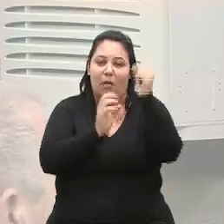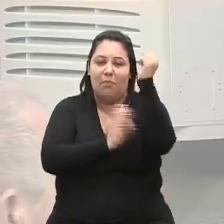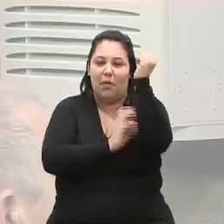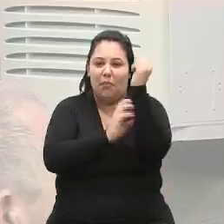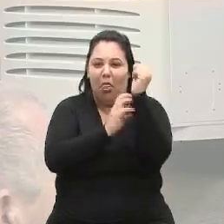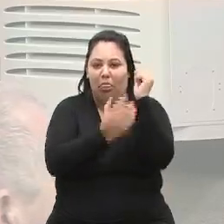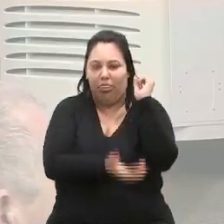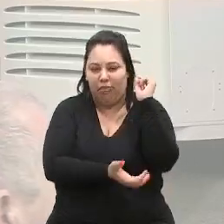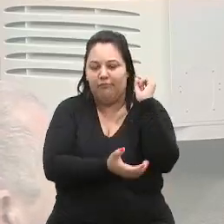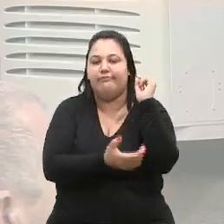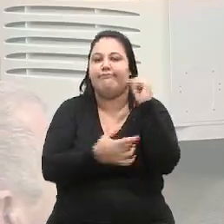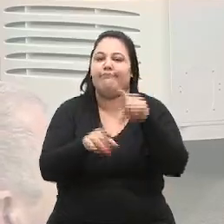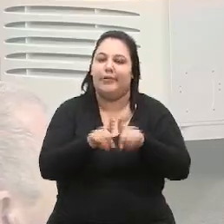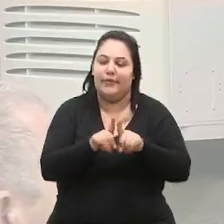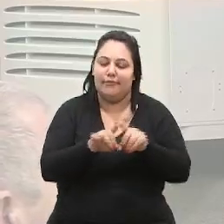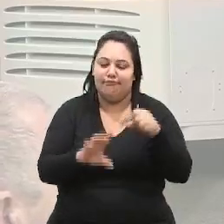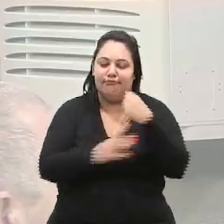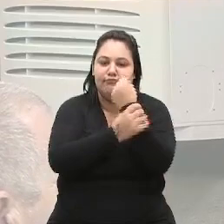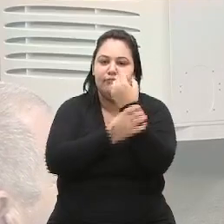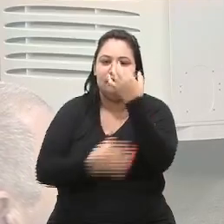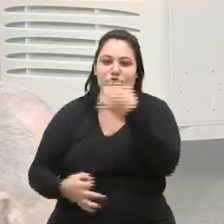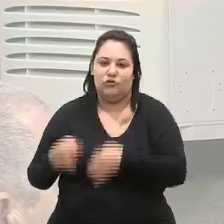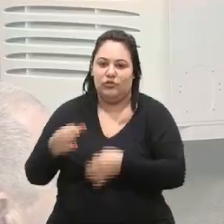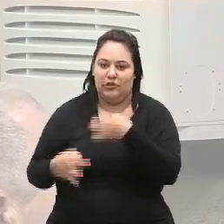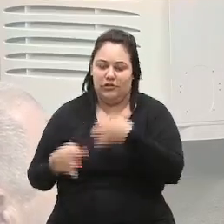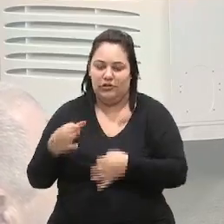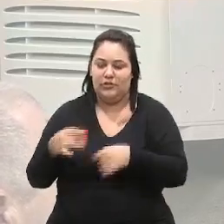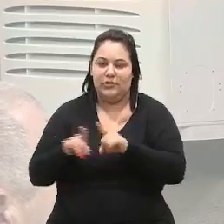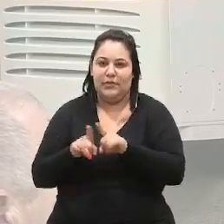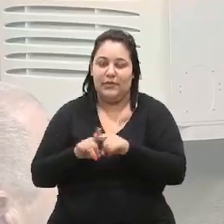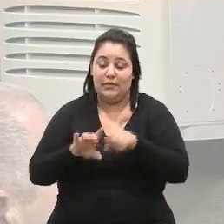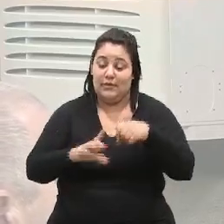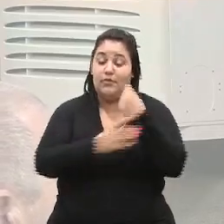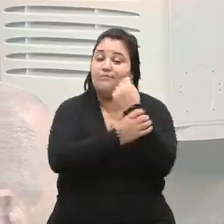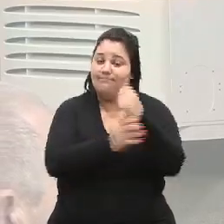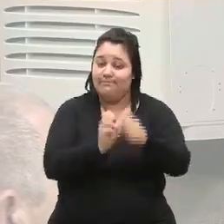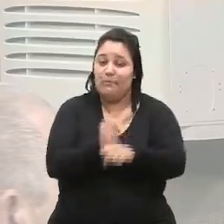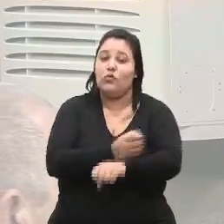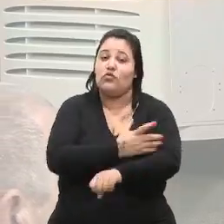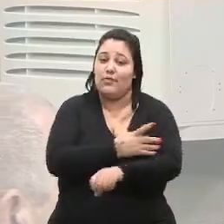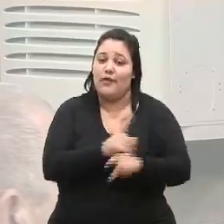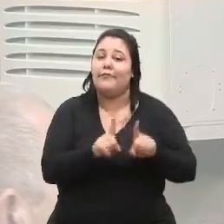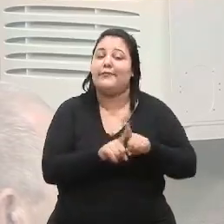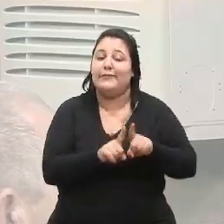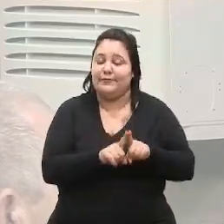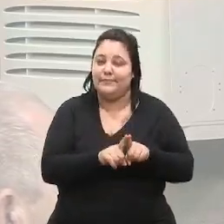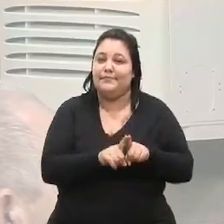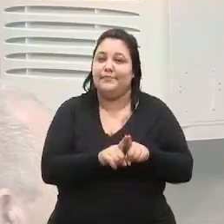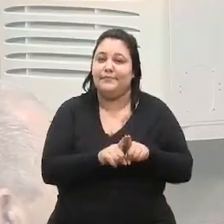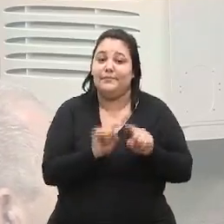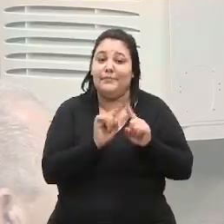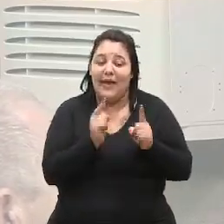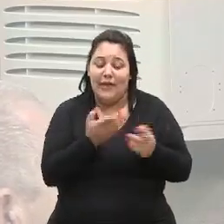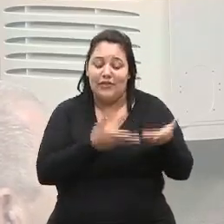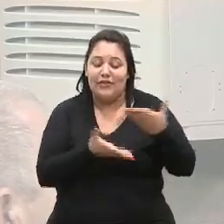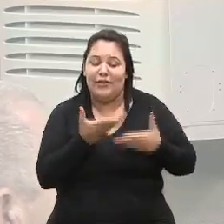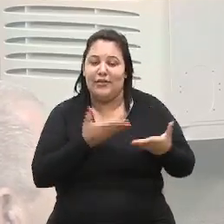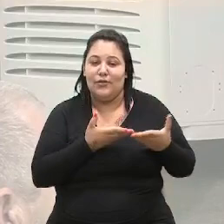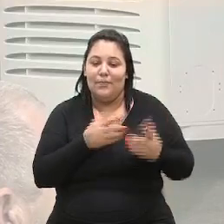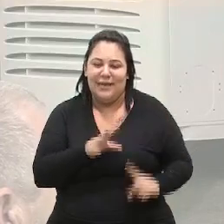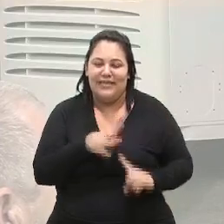desburocratização, segurança jurídica, né, segurança emocional, mas nós estamos tratando aqui de